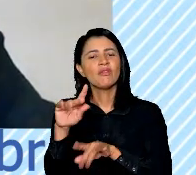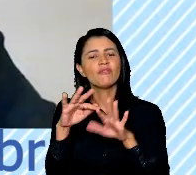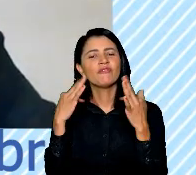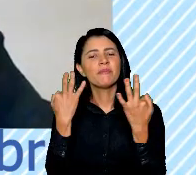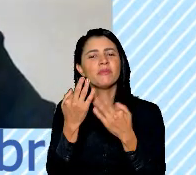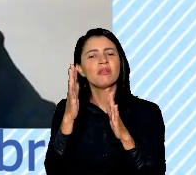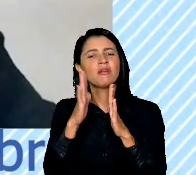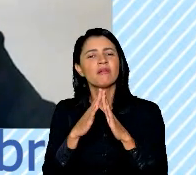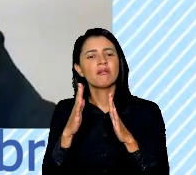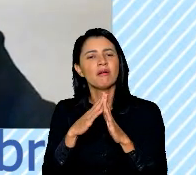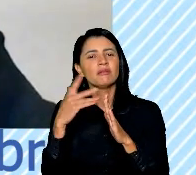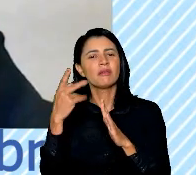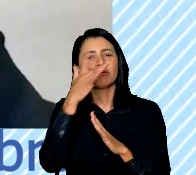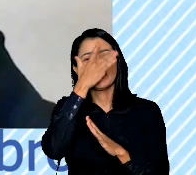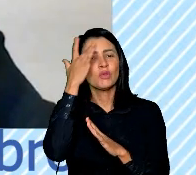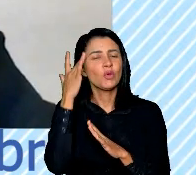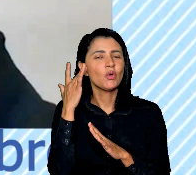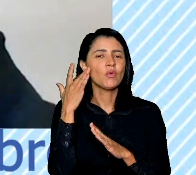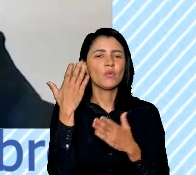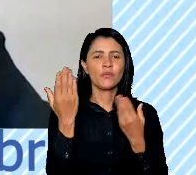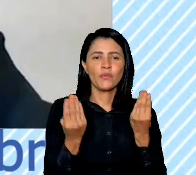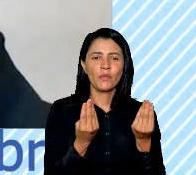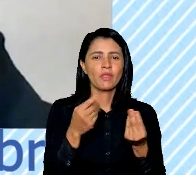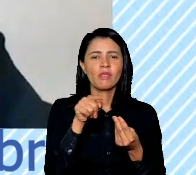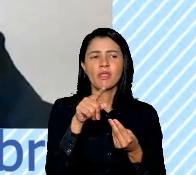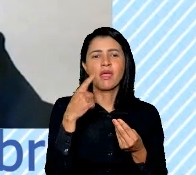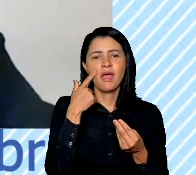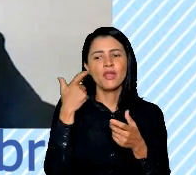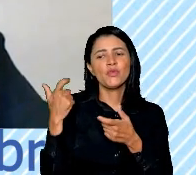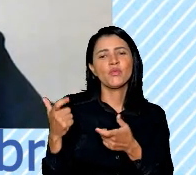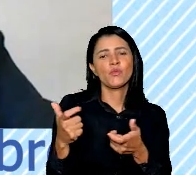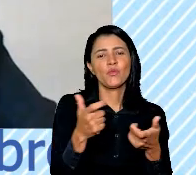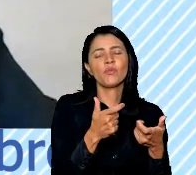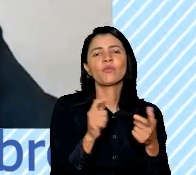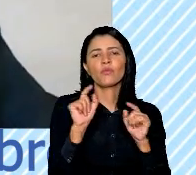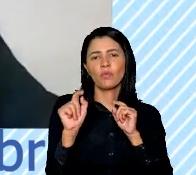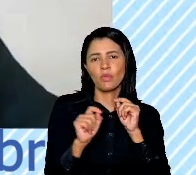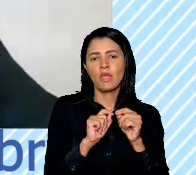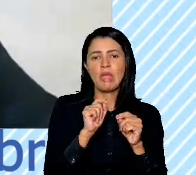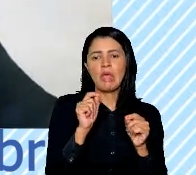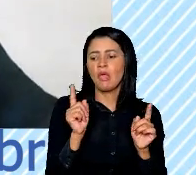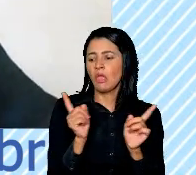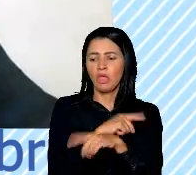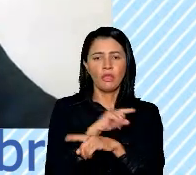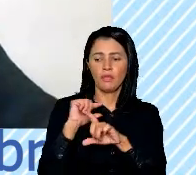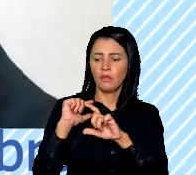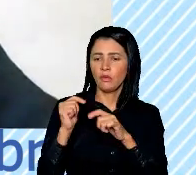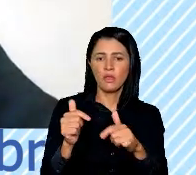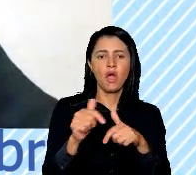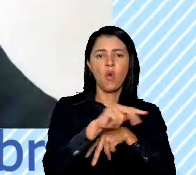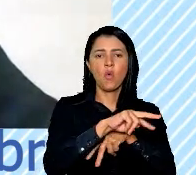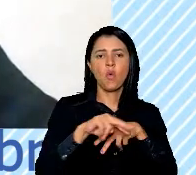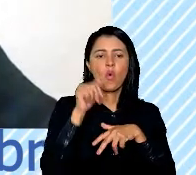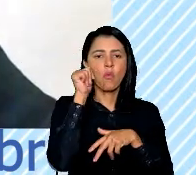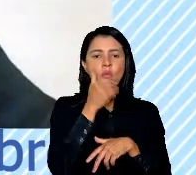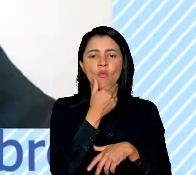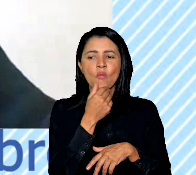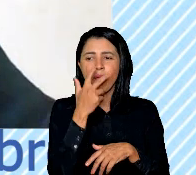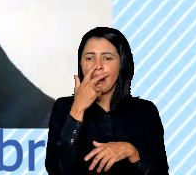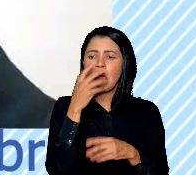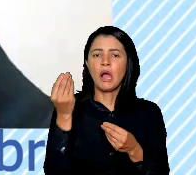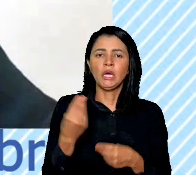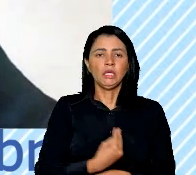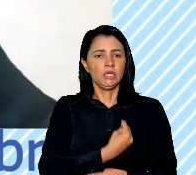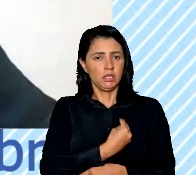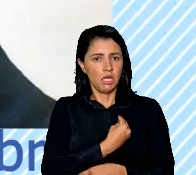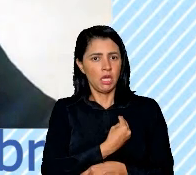casa, com os idosos. Ou seja, nos locais em que os papéis tradicionais de gênero ainda estão muito